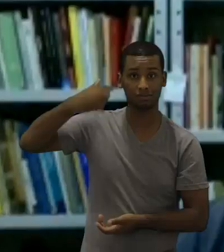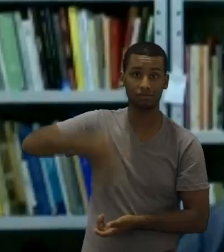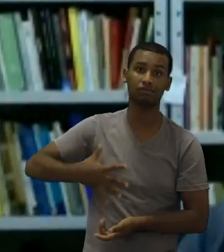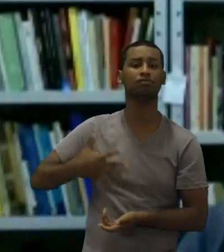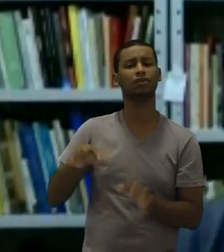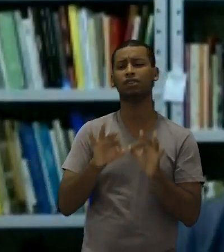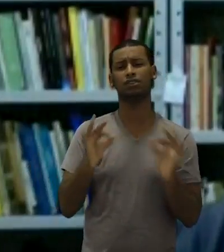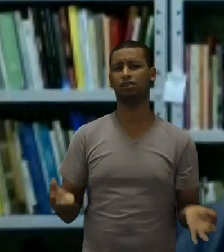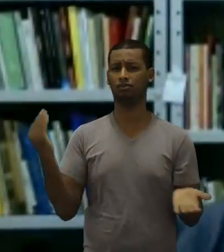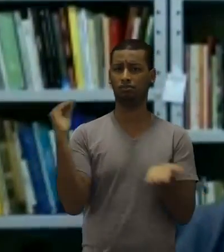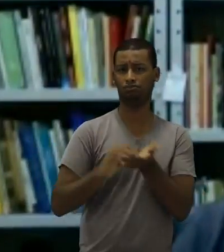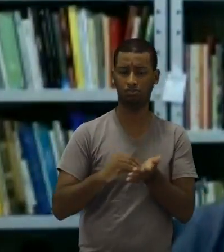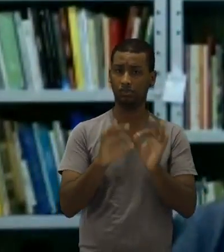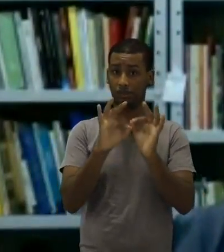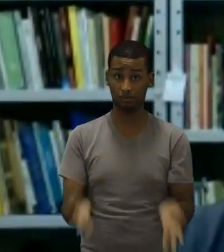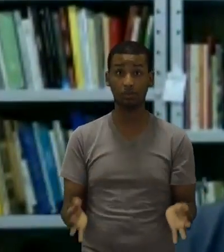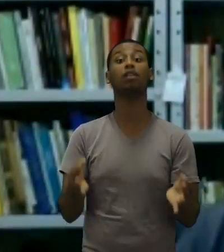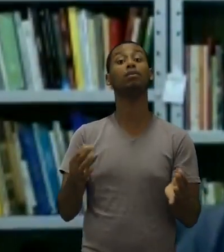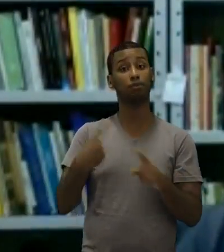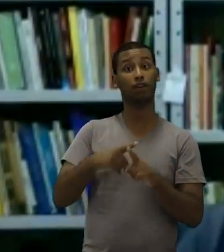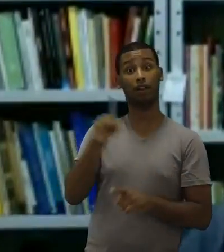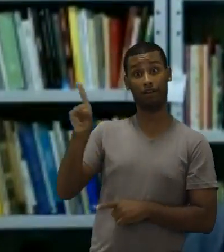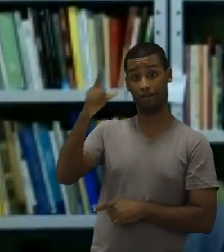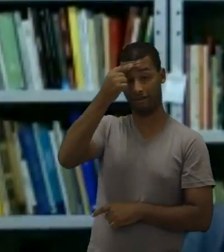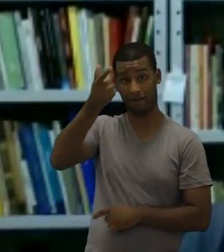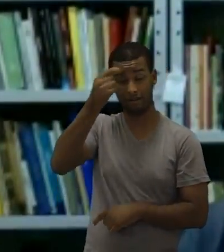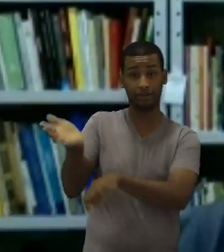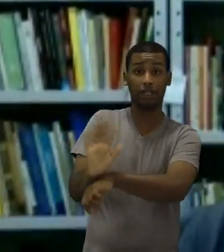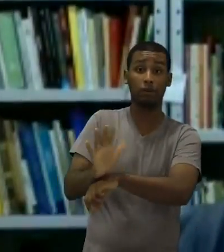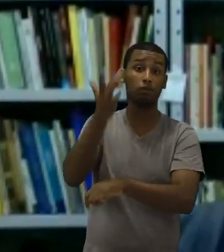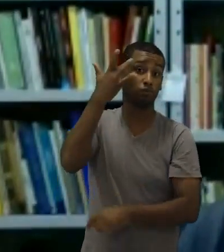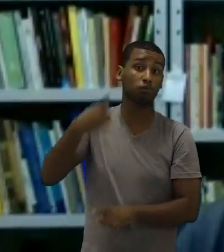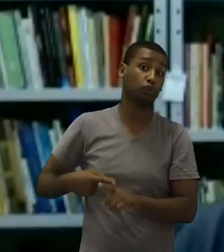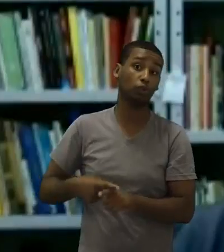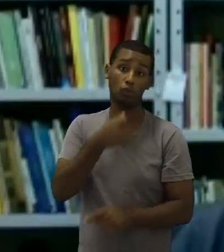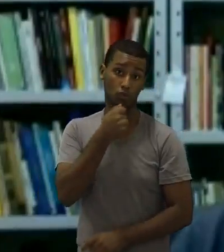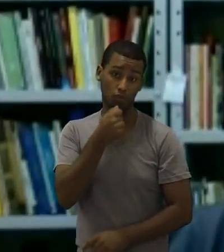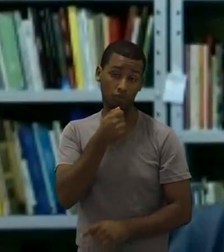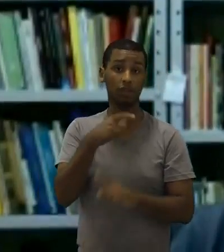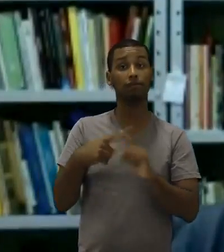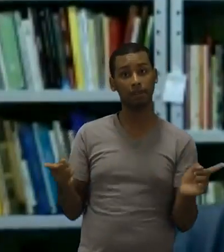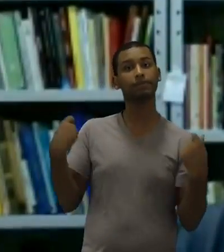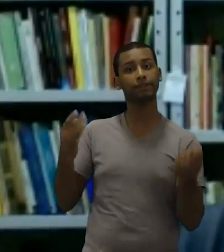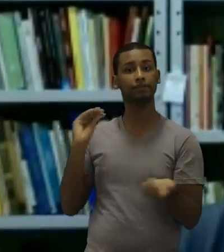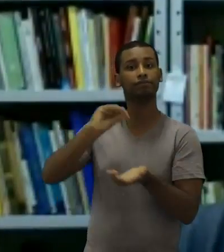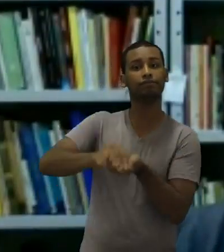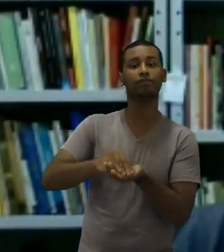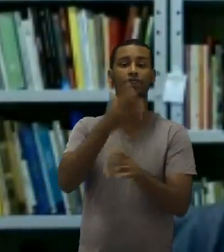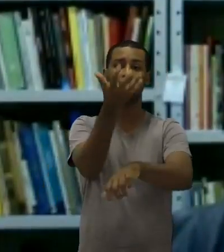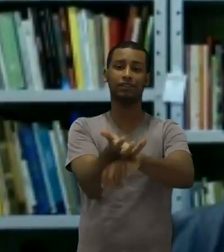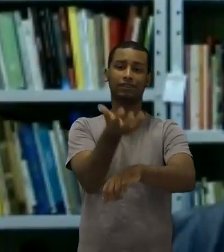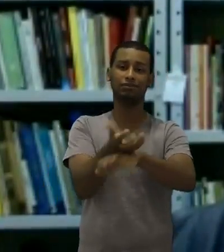É muito simples fazer isso. Que lá na faculdade de cinema, e eu não sei por que eles não fazem isso, eles deveriam incluir uma